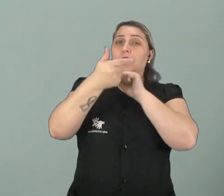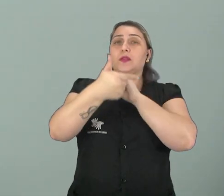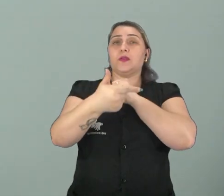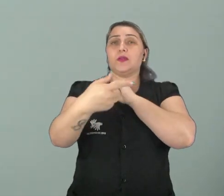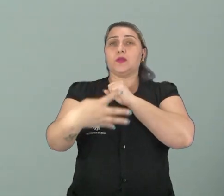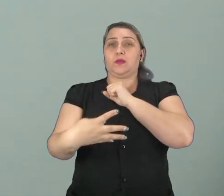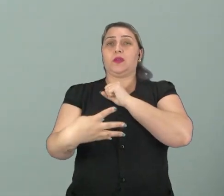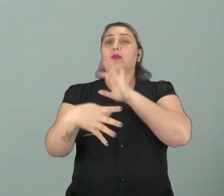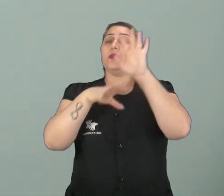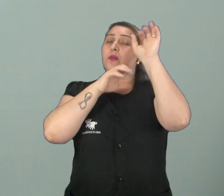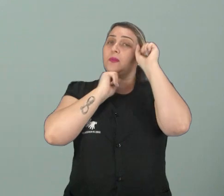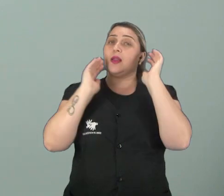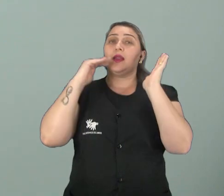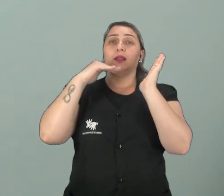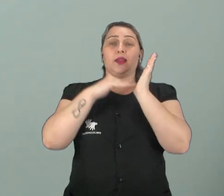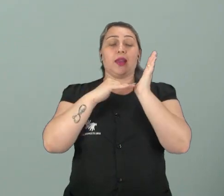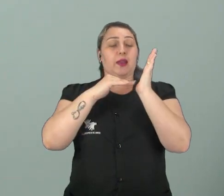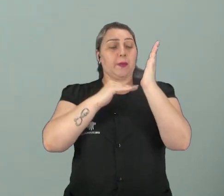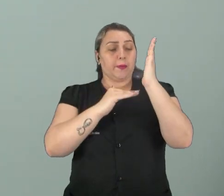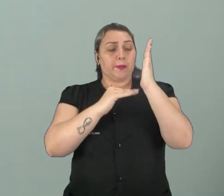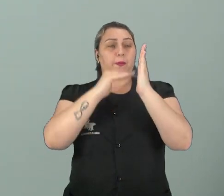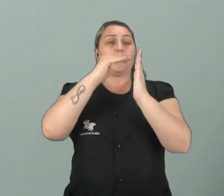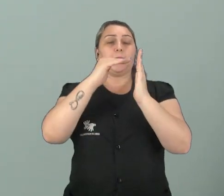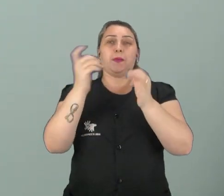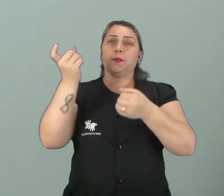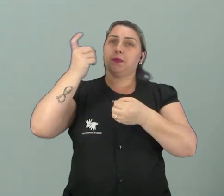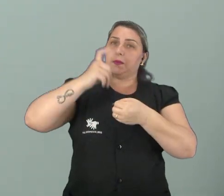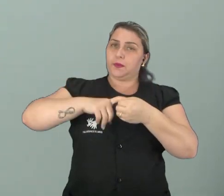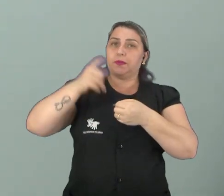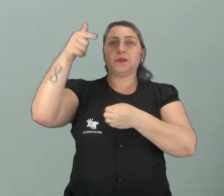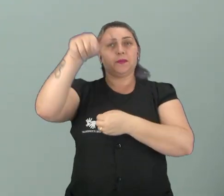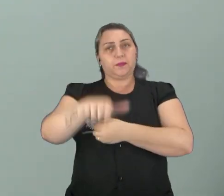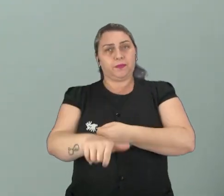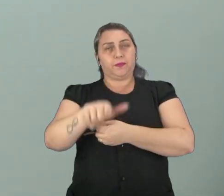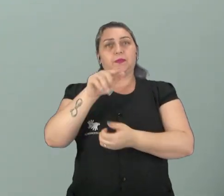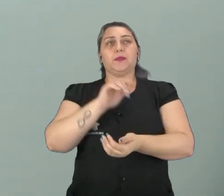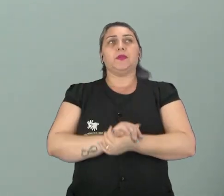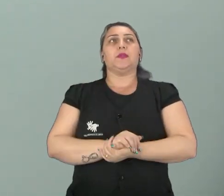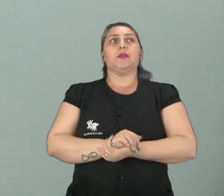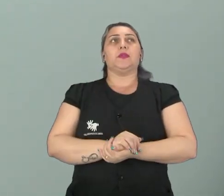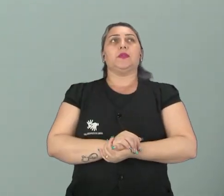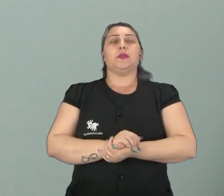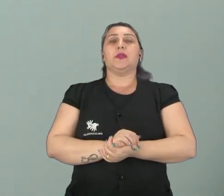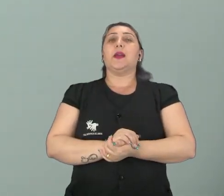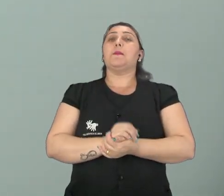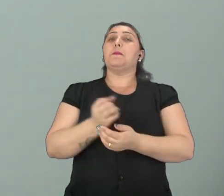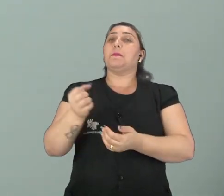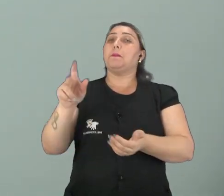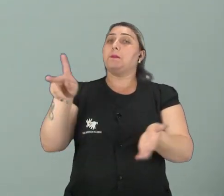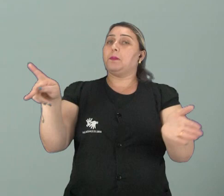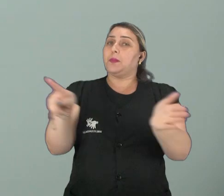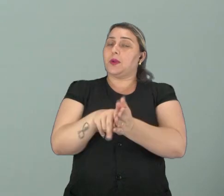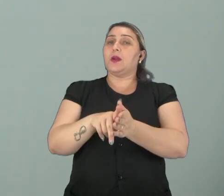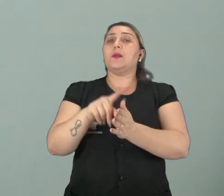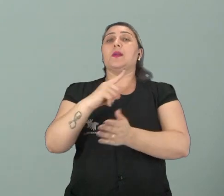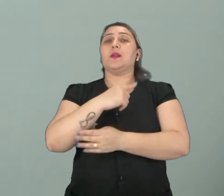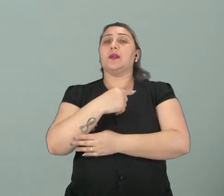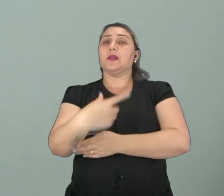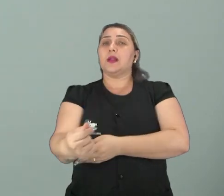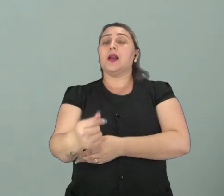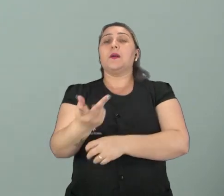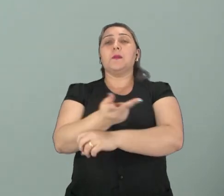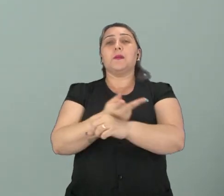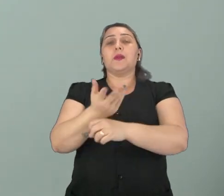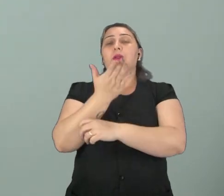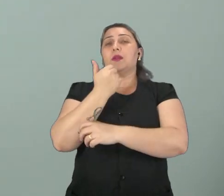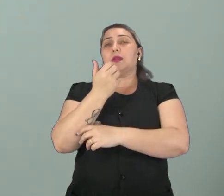24 horas fazendo isso, até que a temperatura volte de novo, né, a ficar em condições adequadas para que ele saia em busca de alimento.